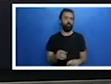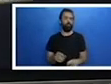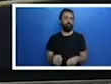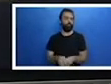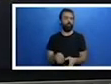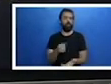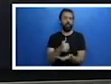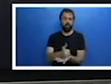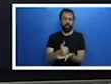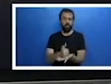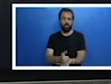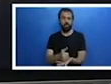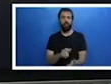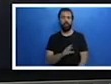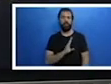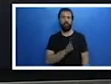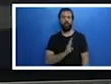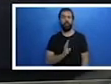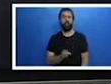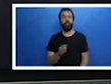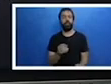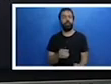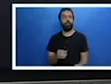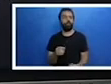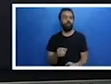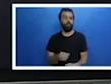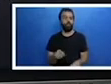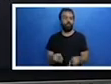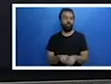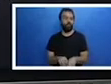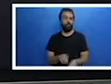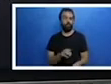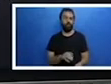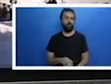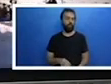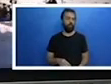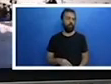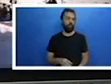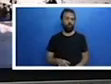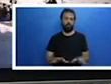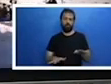cardiorrespiratória, equilíbrio e a velocidade. Então, são essas 7 capacidades físicas.